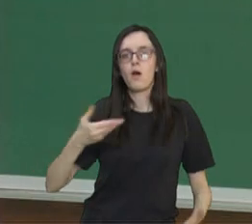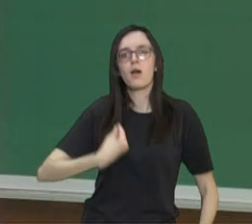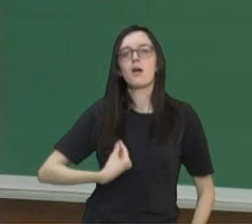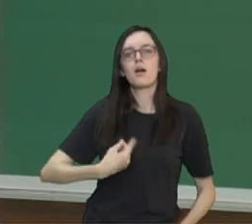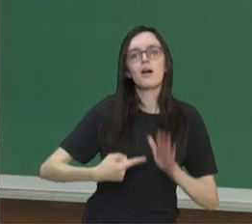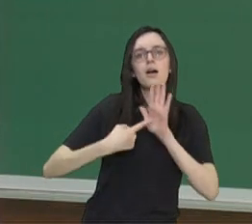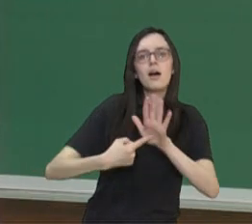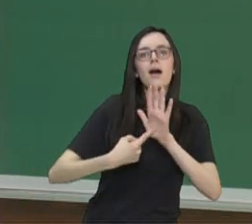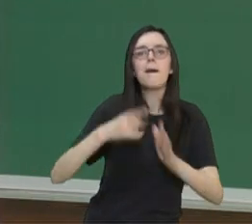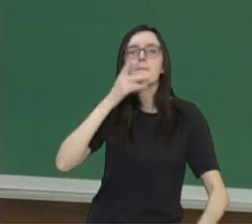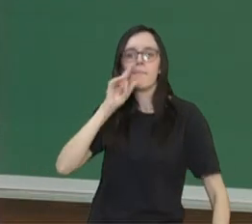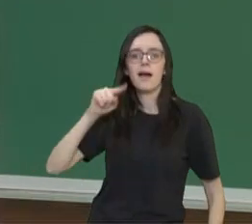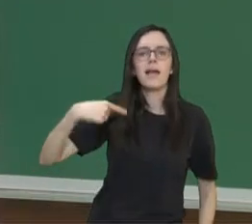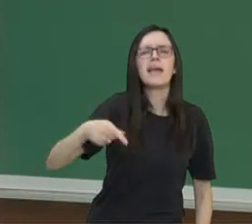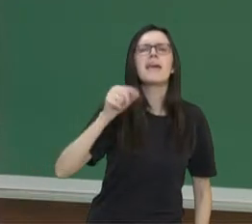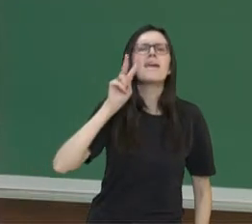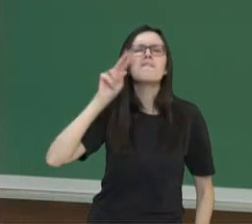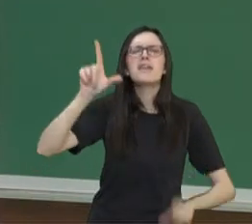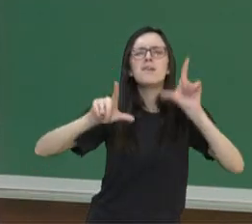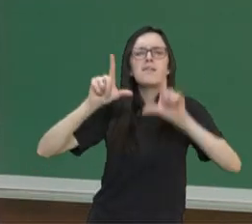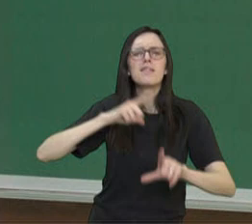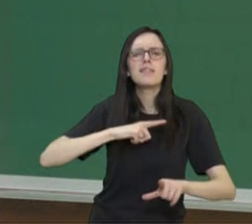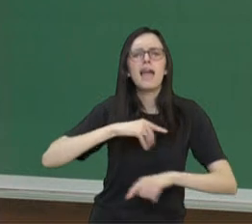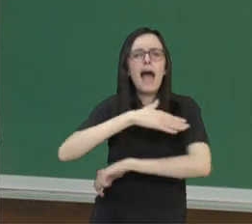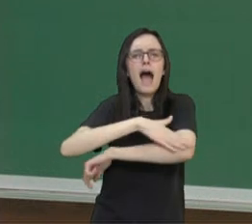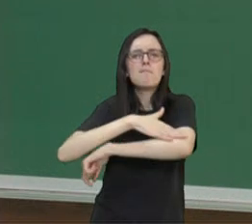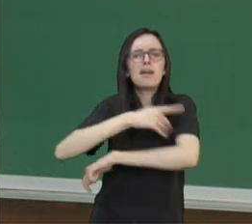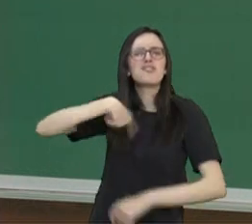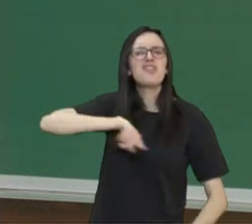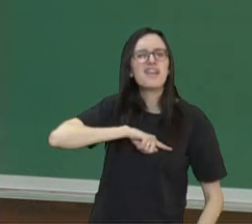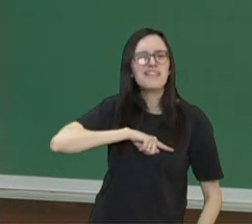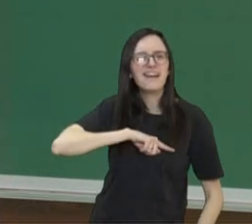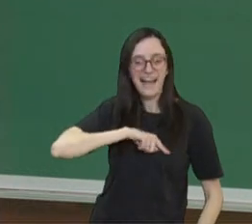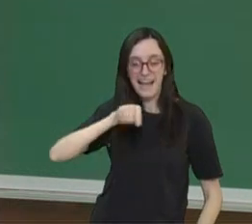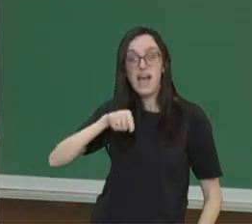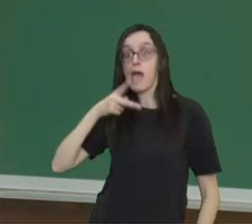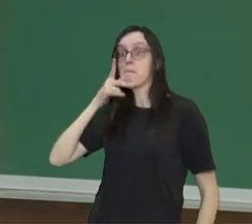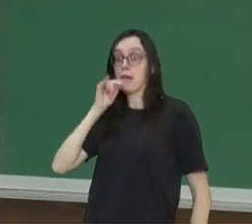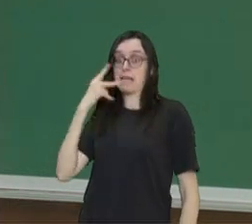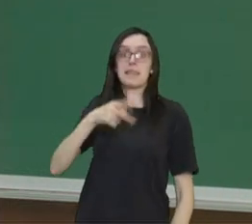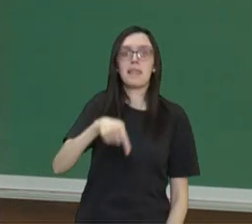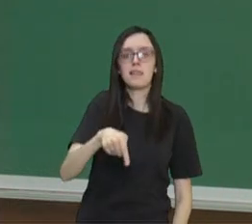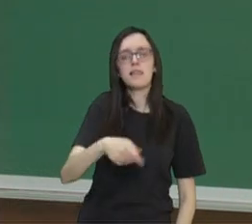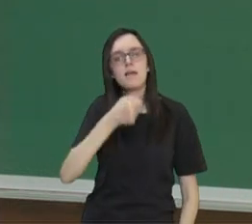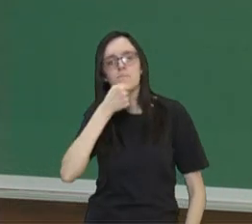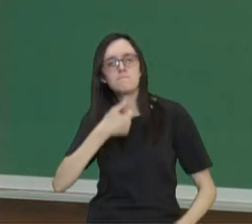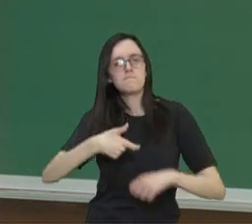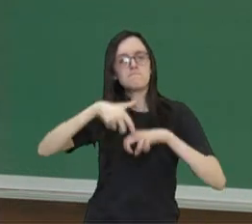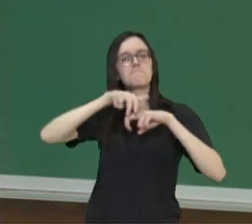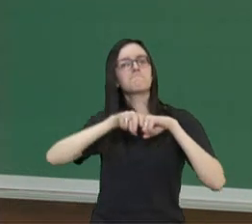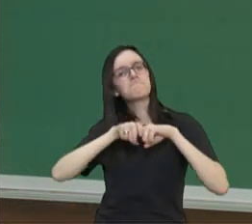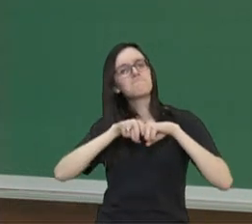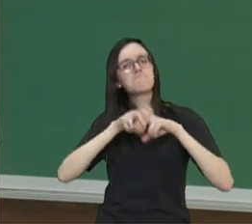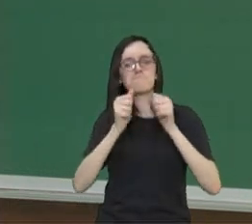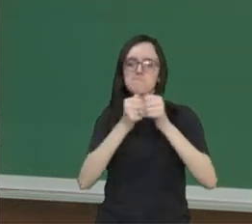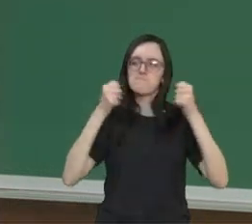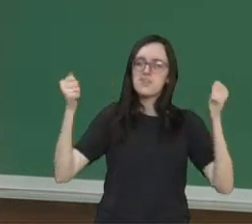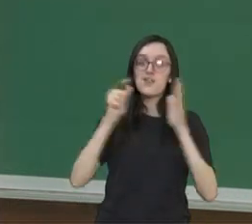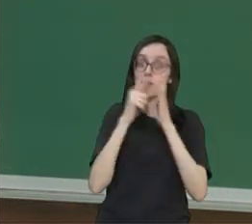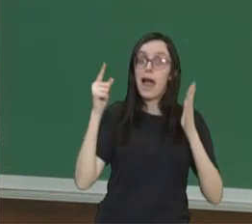chamado A Praça é Nossa, o Carlos Alberto de Nóbrega, que depois fez parceria com o Silvio Santos, com o Baú da Felicidade e com o